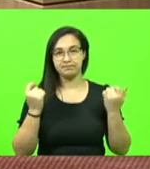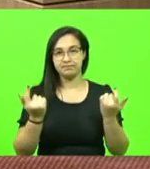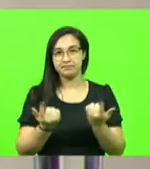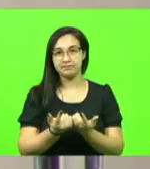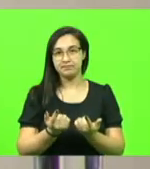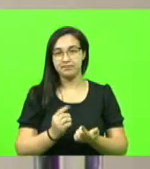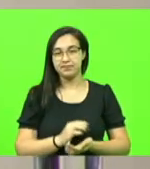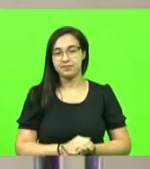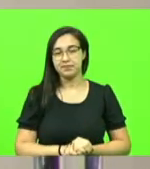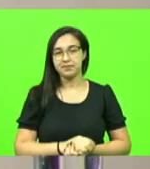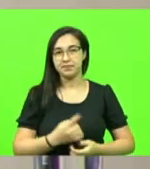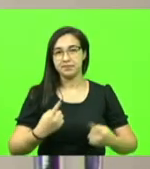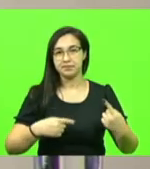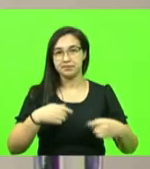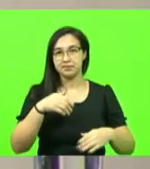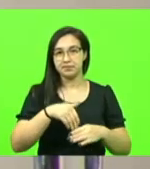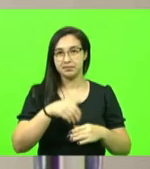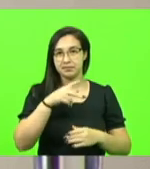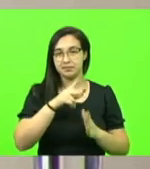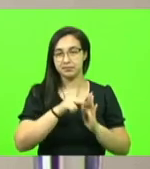Em discussão e votação, projeto de lei